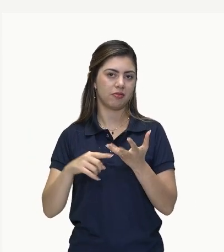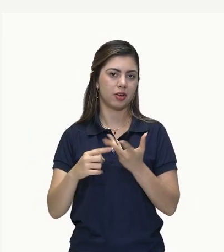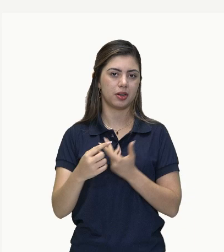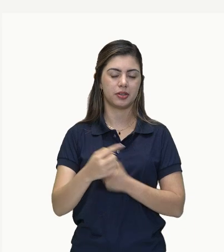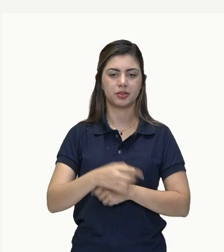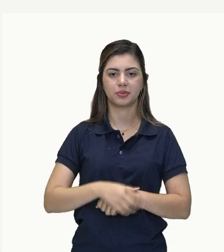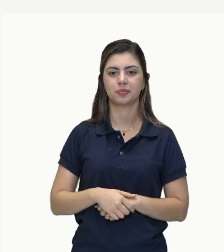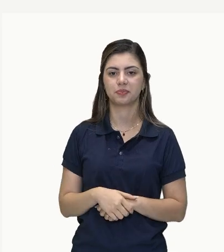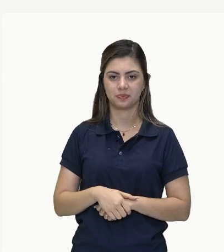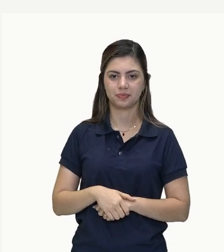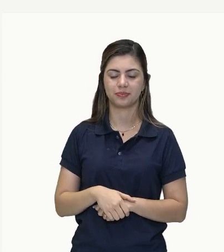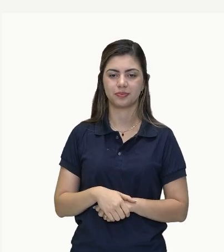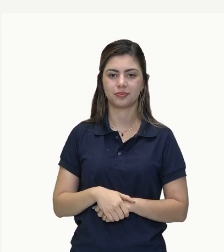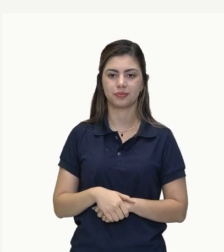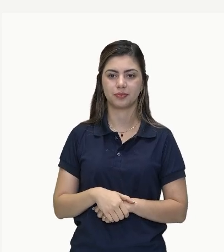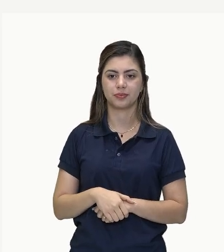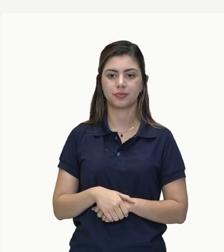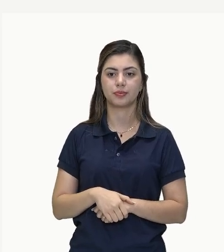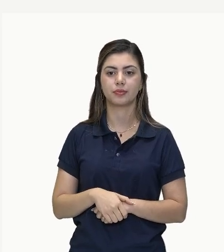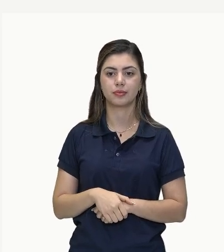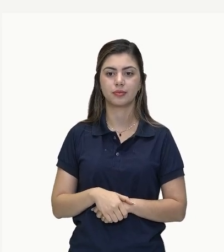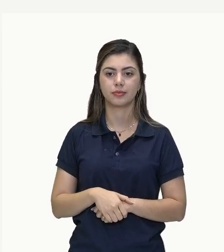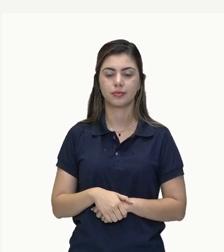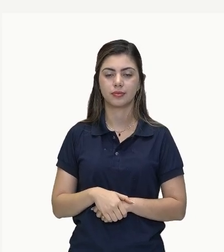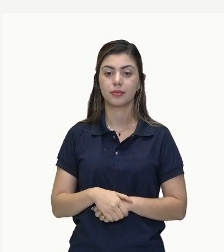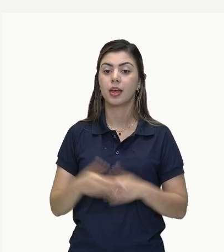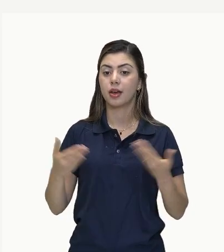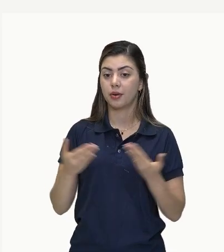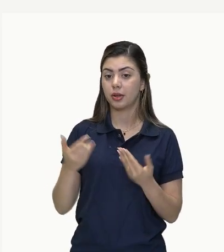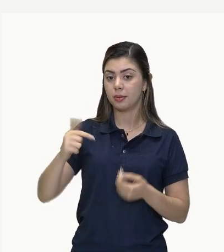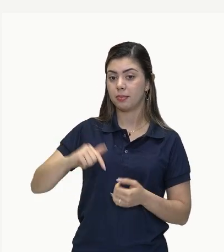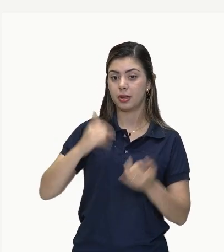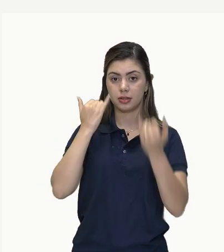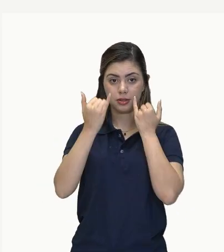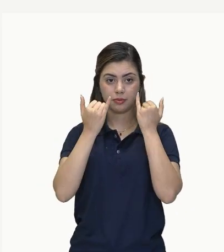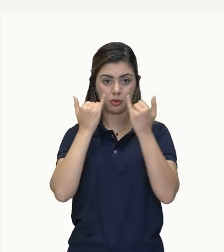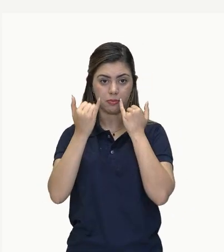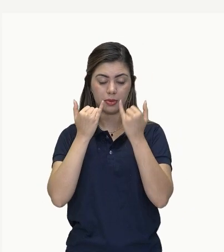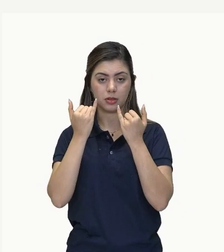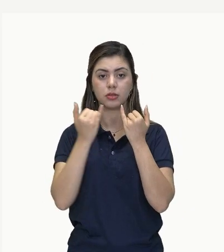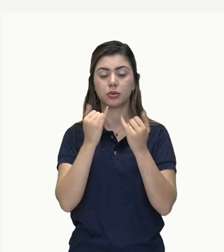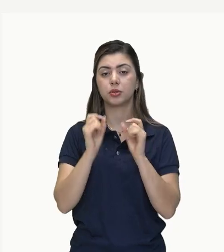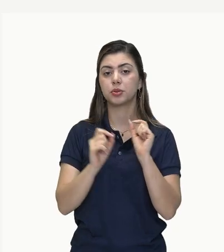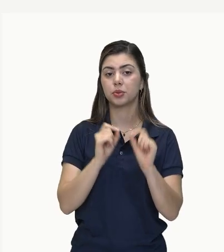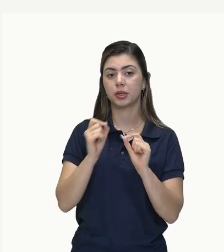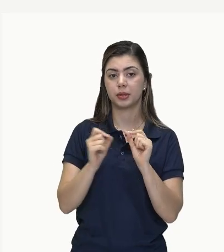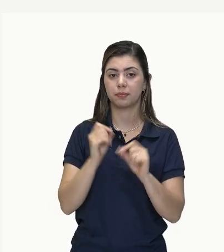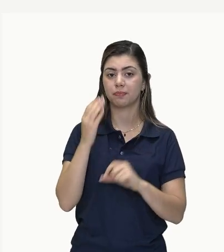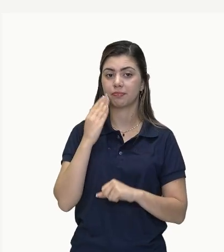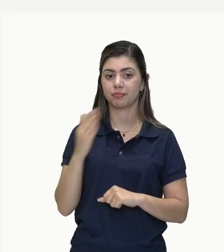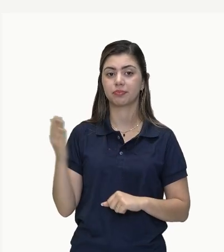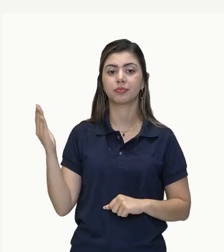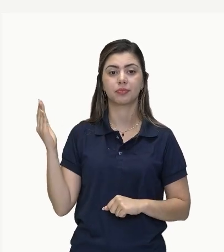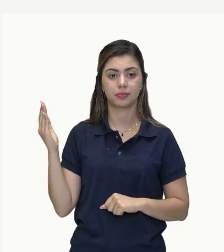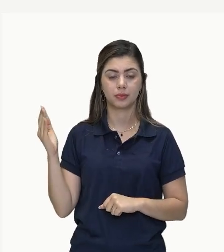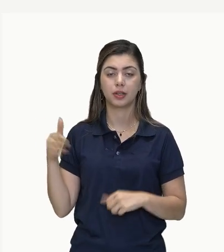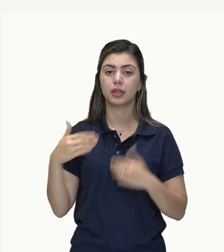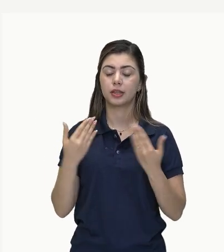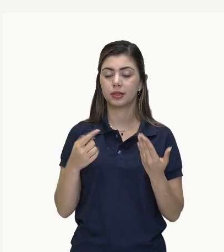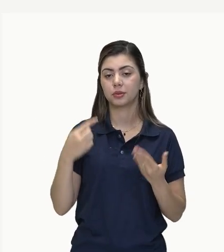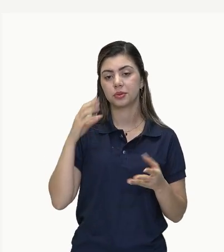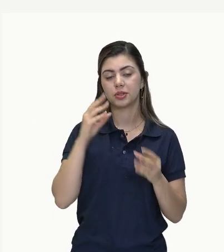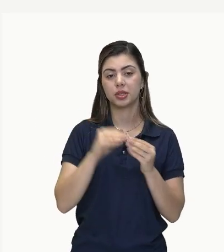bom? E aí a gente observa mais informações sobre a especiação alopátrica, né? Então, nesse